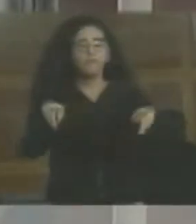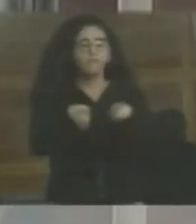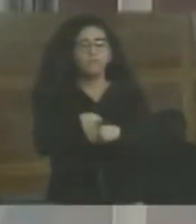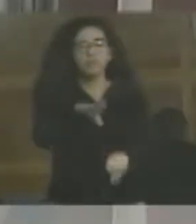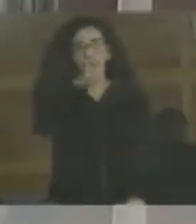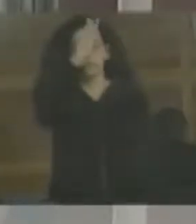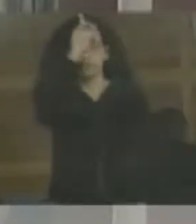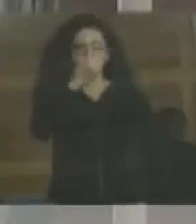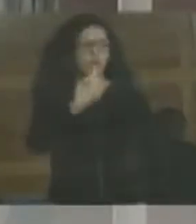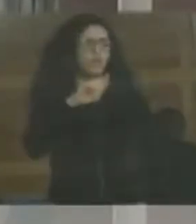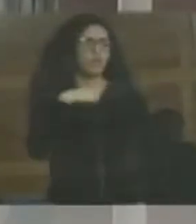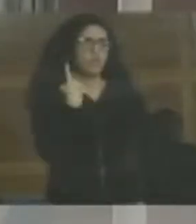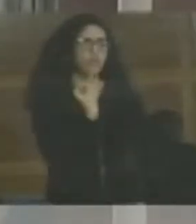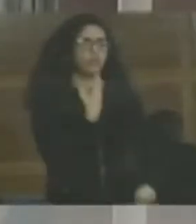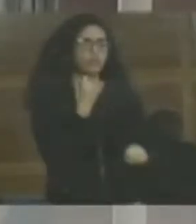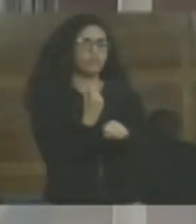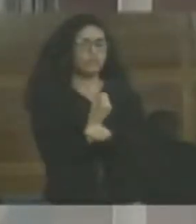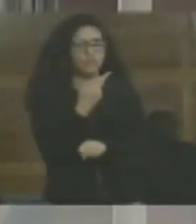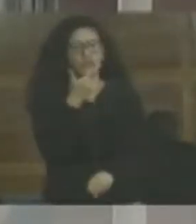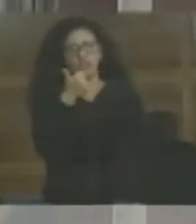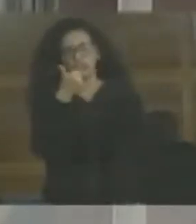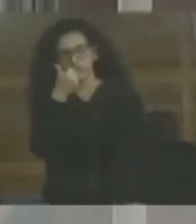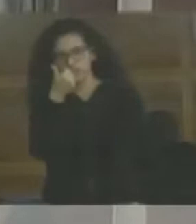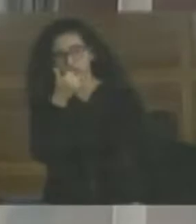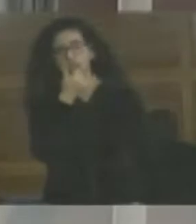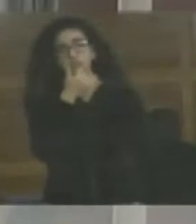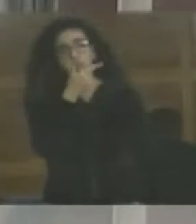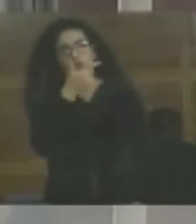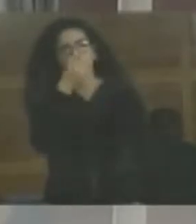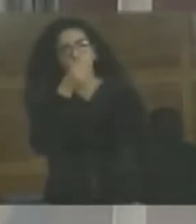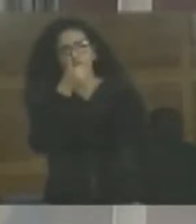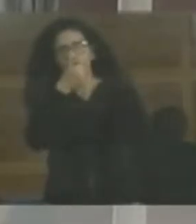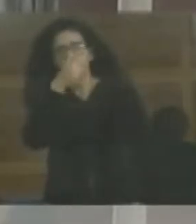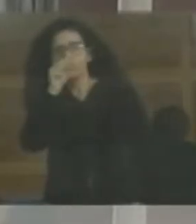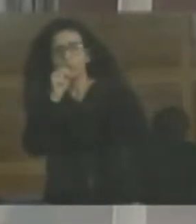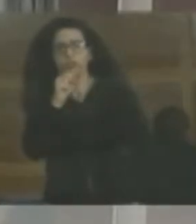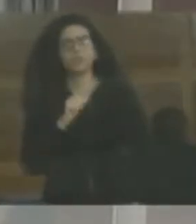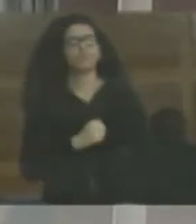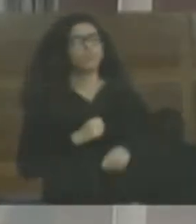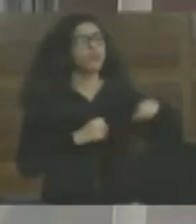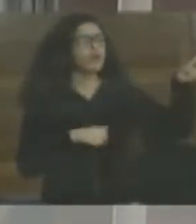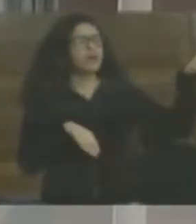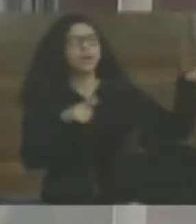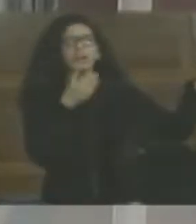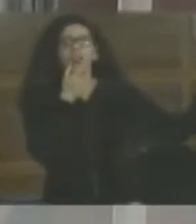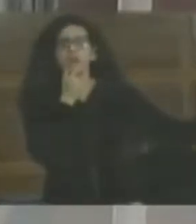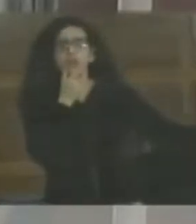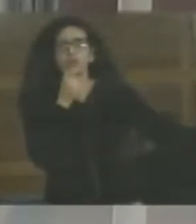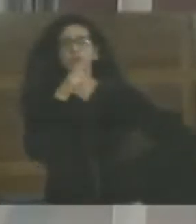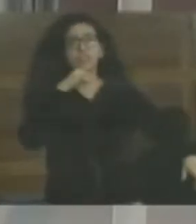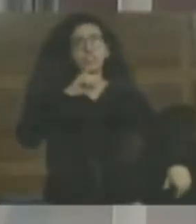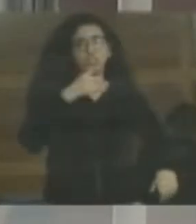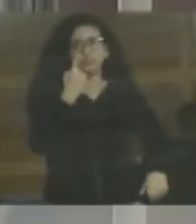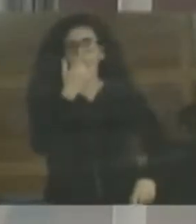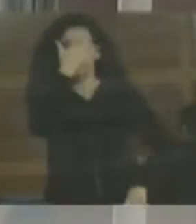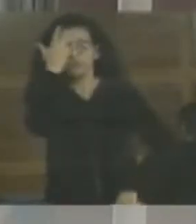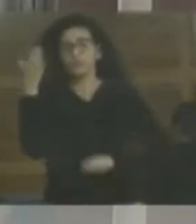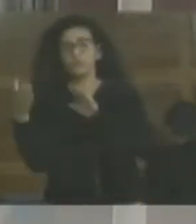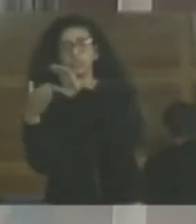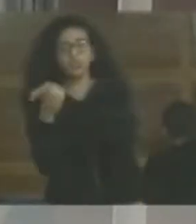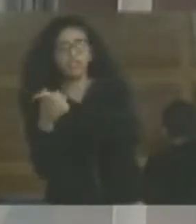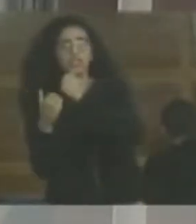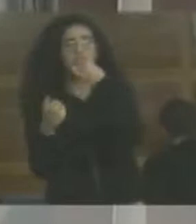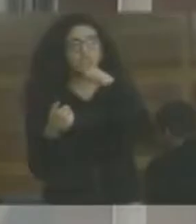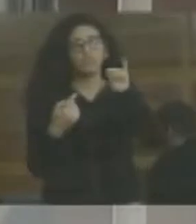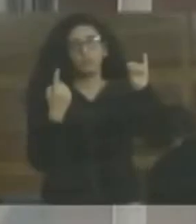em 2018, gente. 2018. A comunidade europeia, se uma pessoa casar, se um homem casar